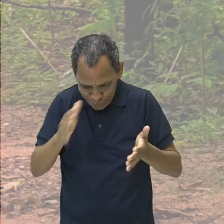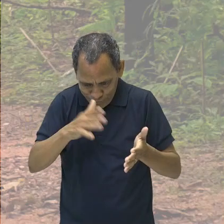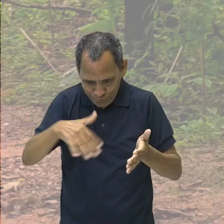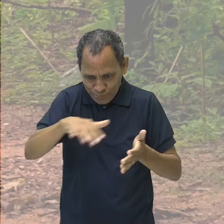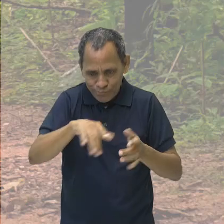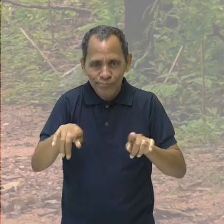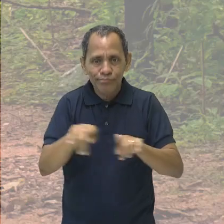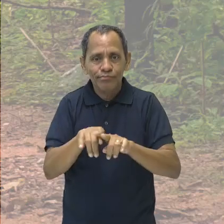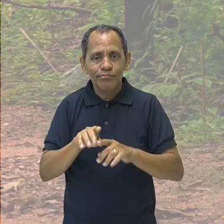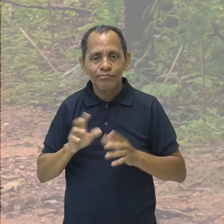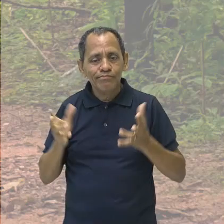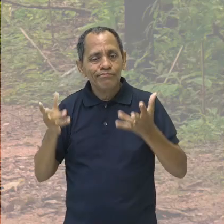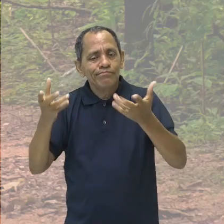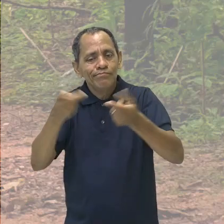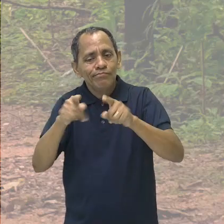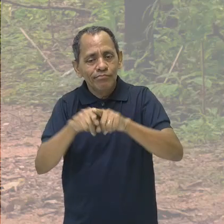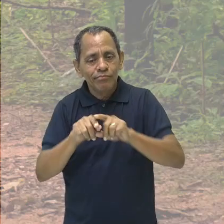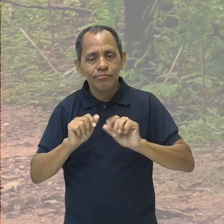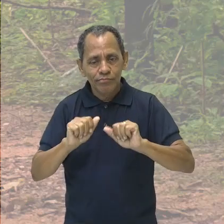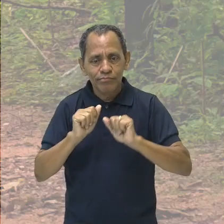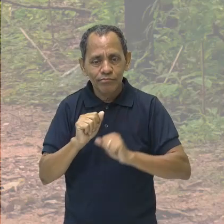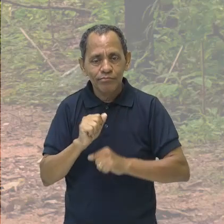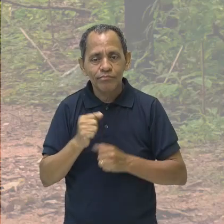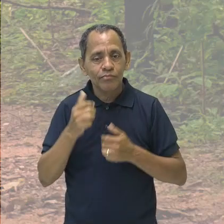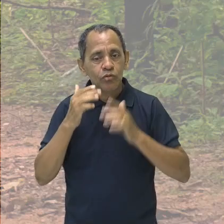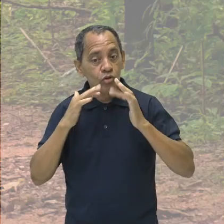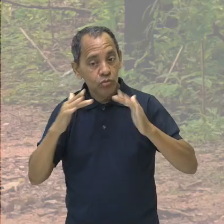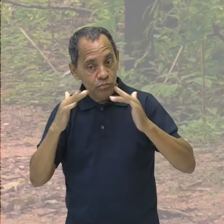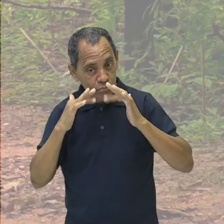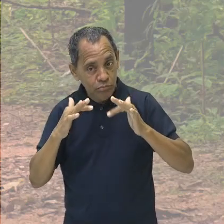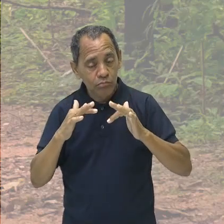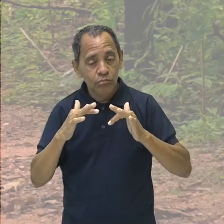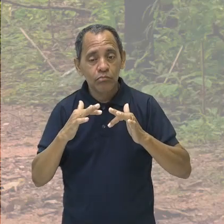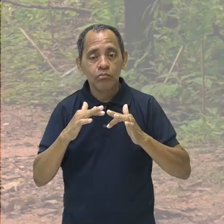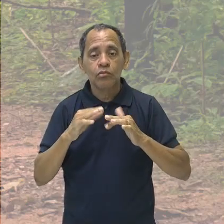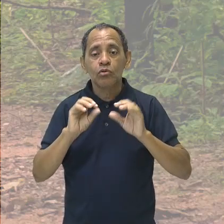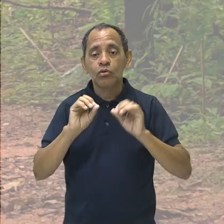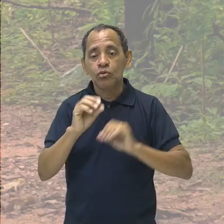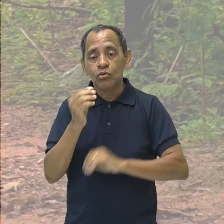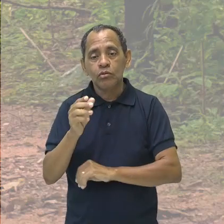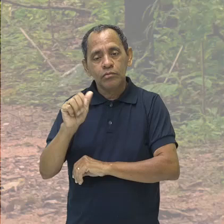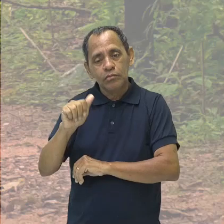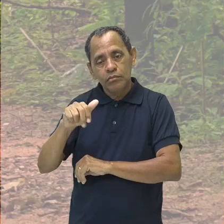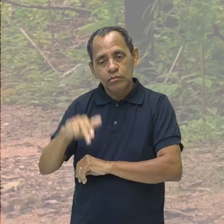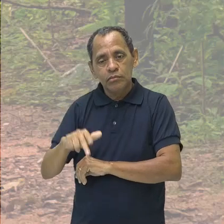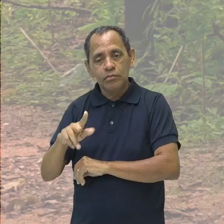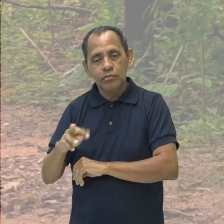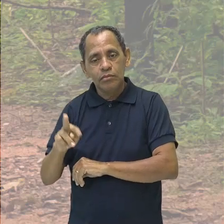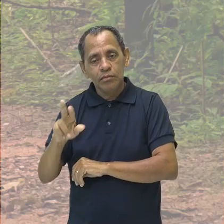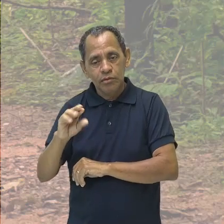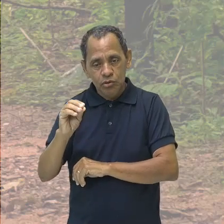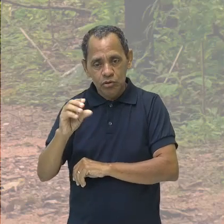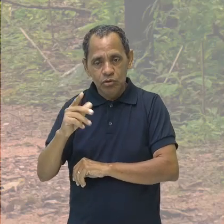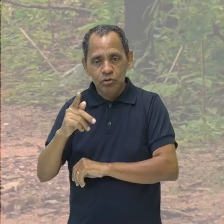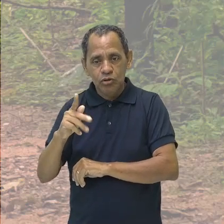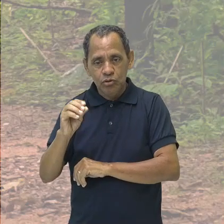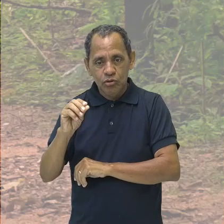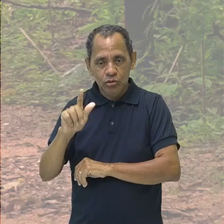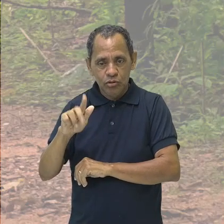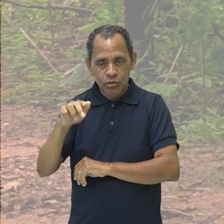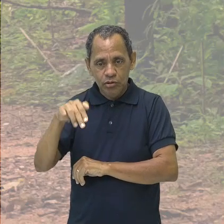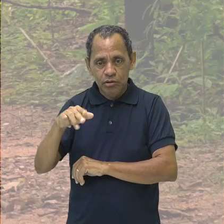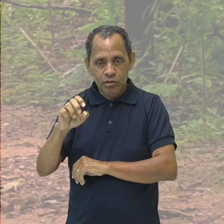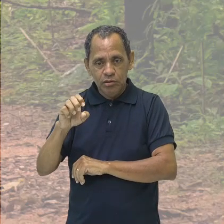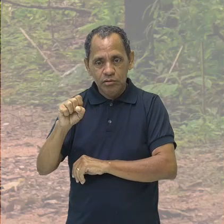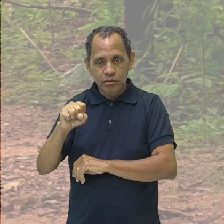Esses poluentes podem ser de origem natural ou antropogênica, ou seja, resultante da